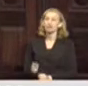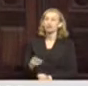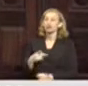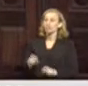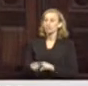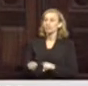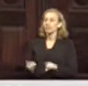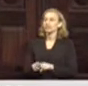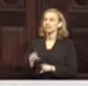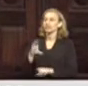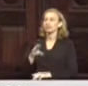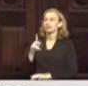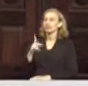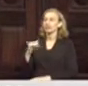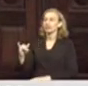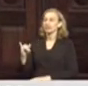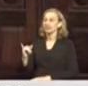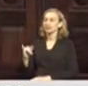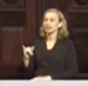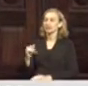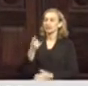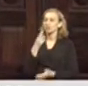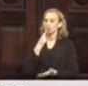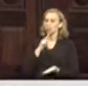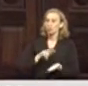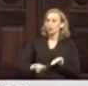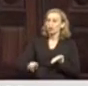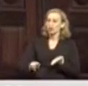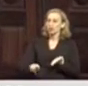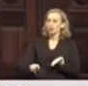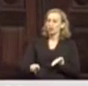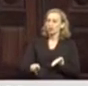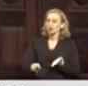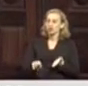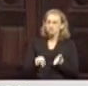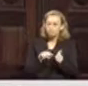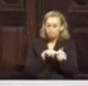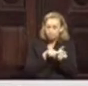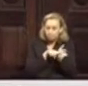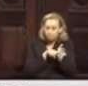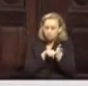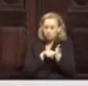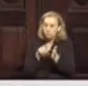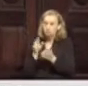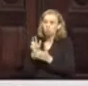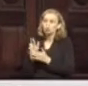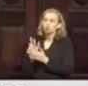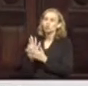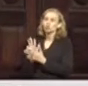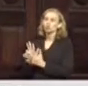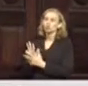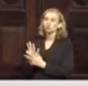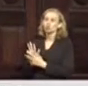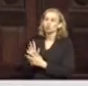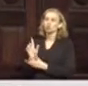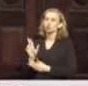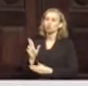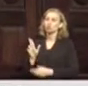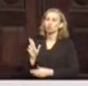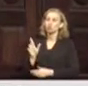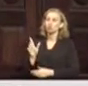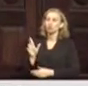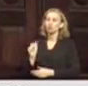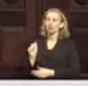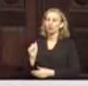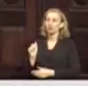Correios, que investigou Lula e muita gente ligada ao Lula,